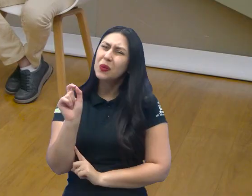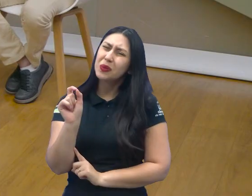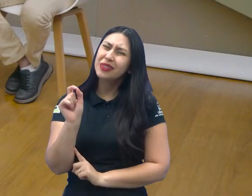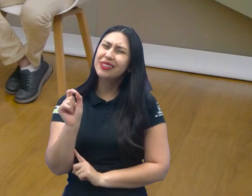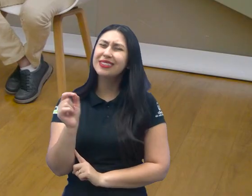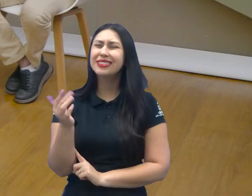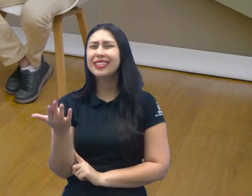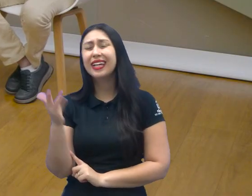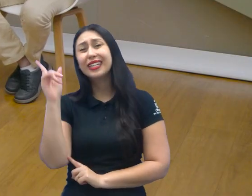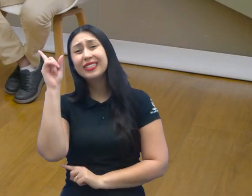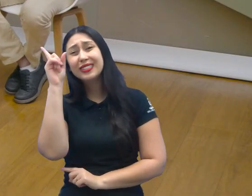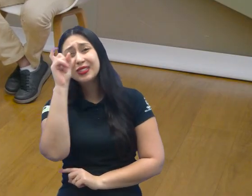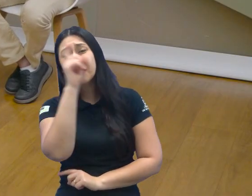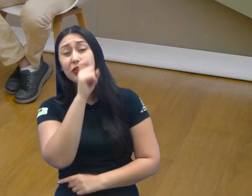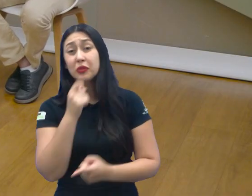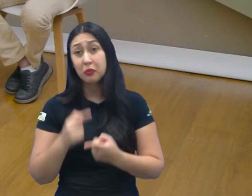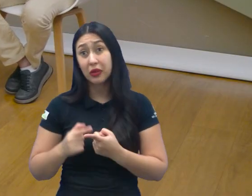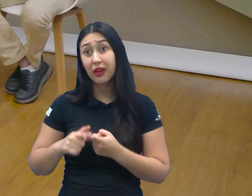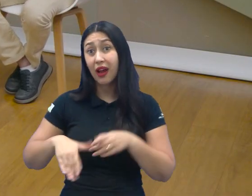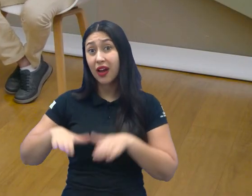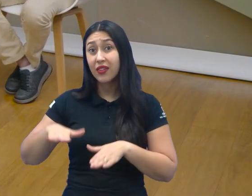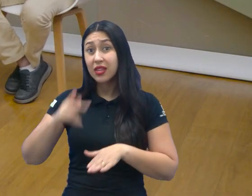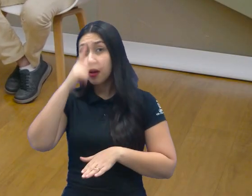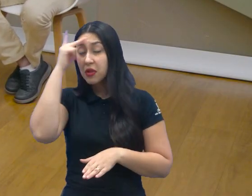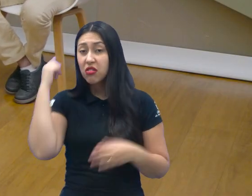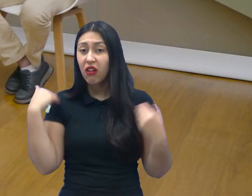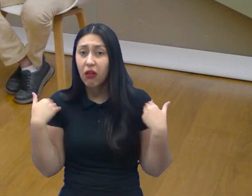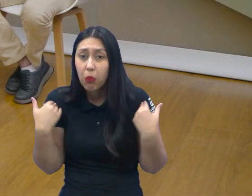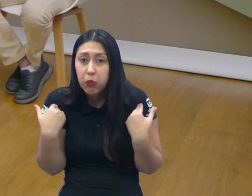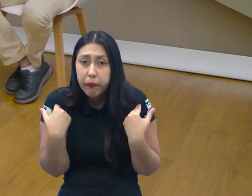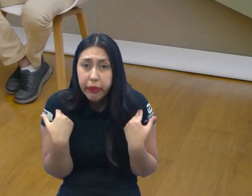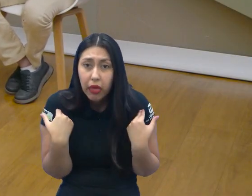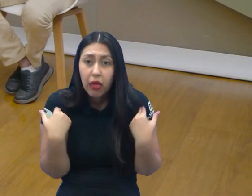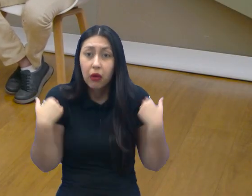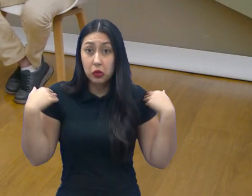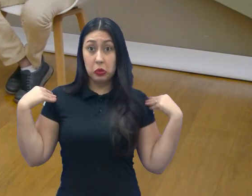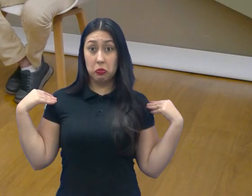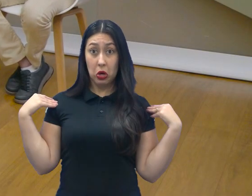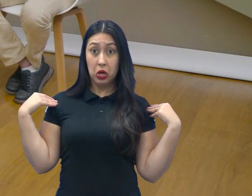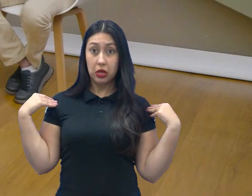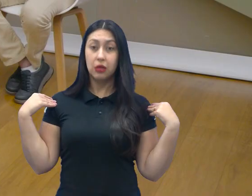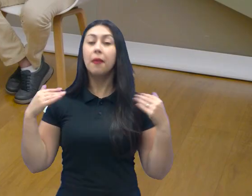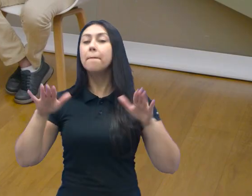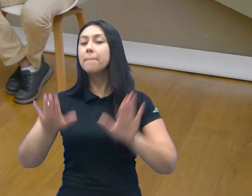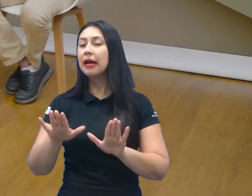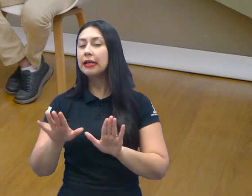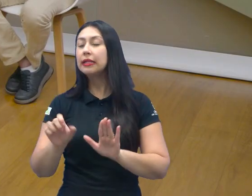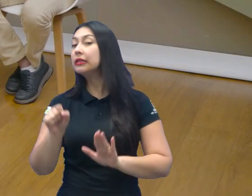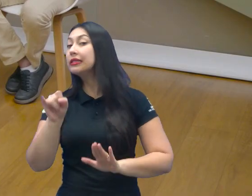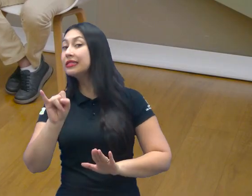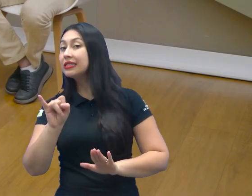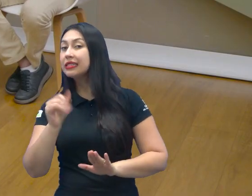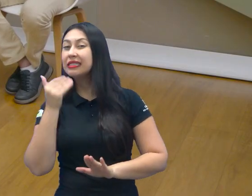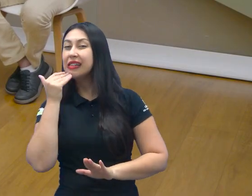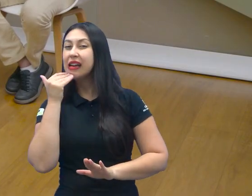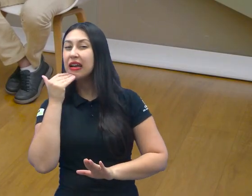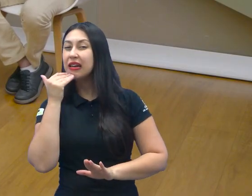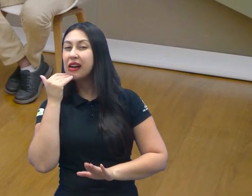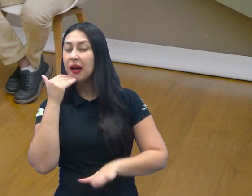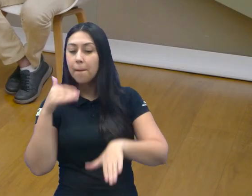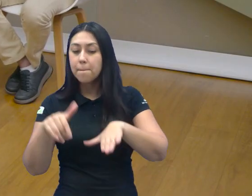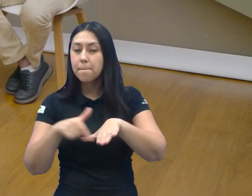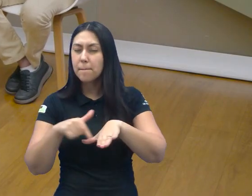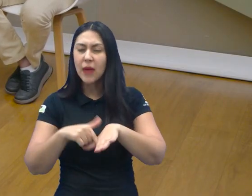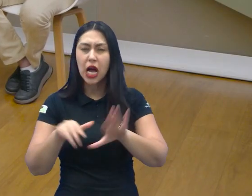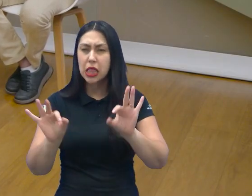né? Porque realmente as pessoas, algumas são assim, outras são assadas, de lado, de outro. Se você não tem uma deformidade ortopédica que